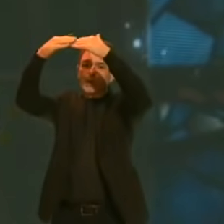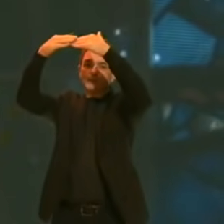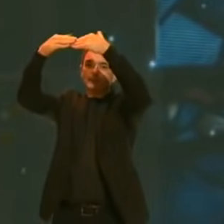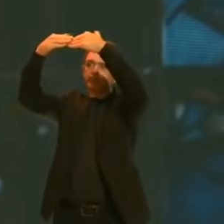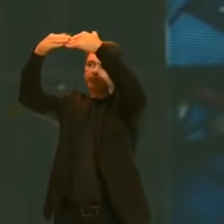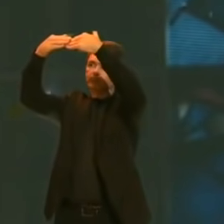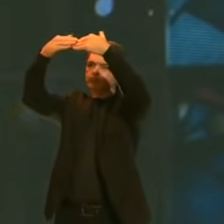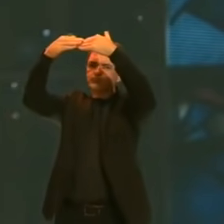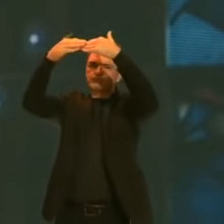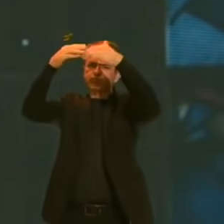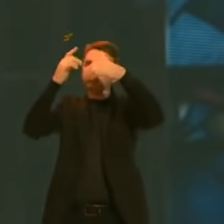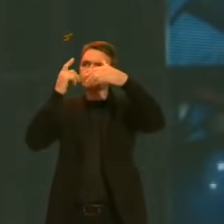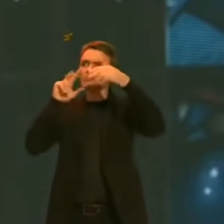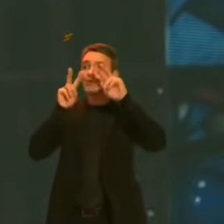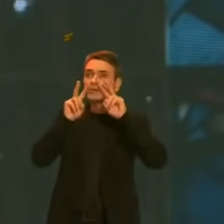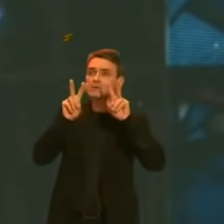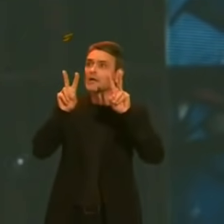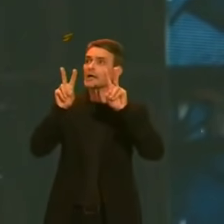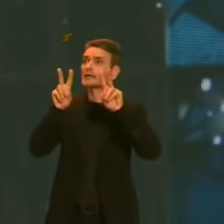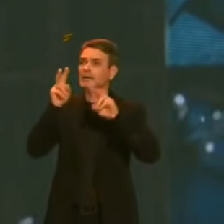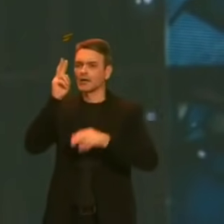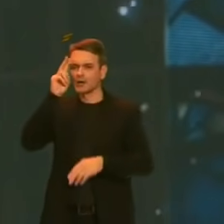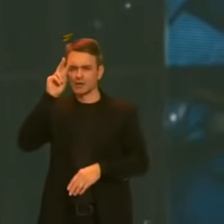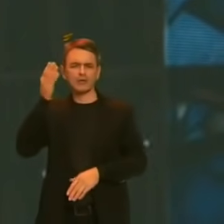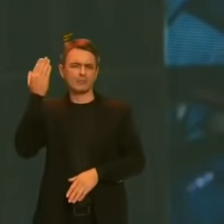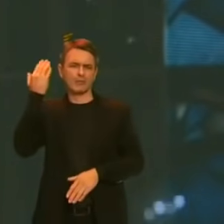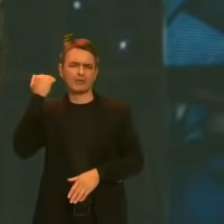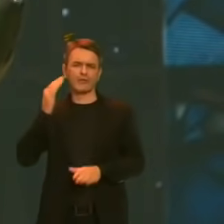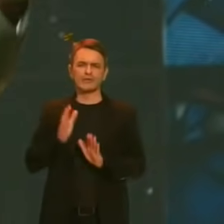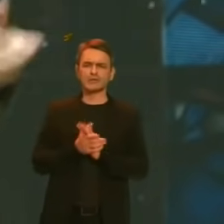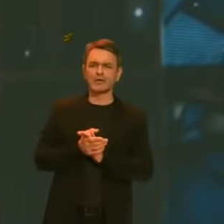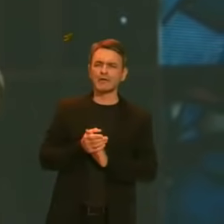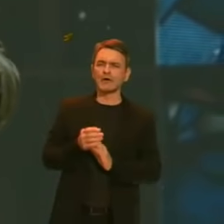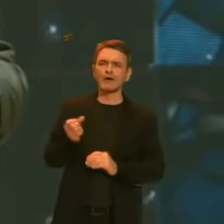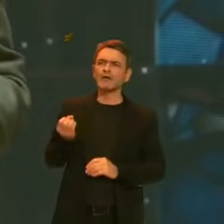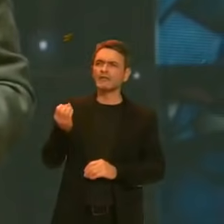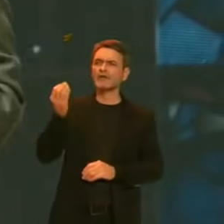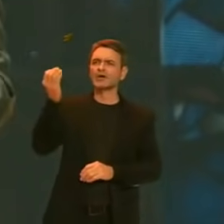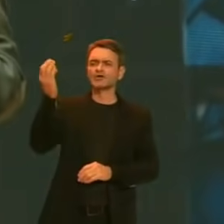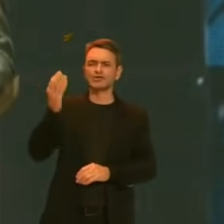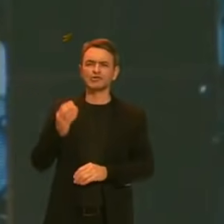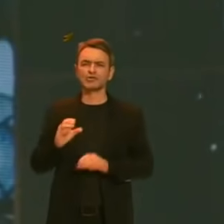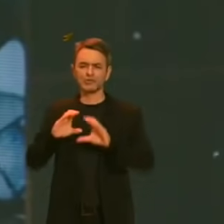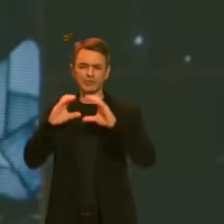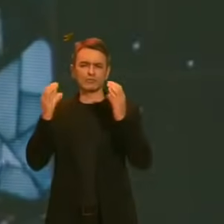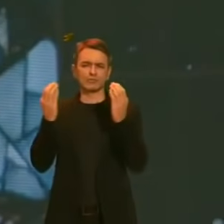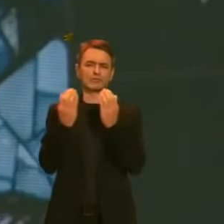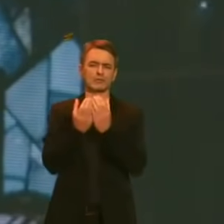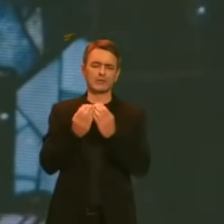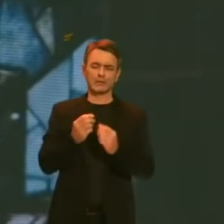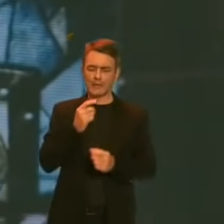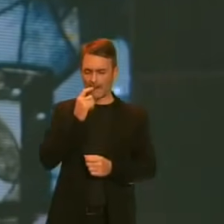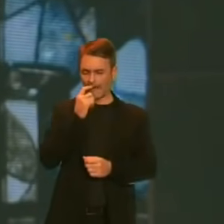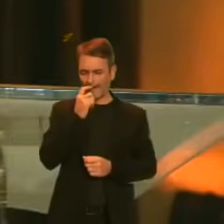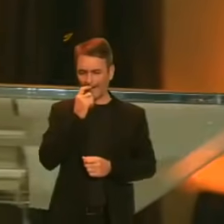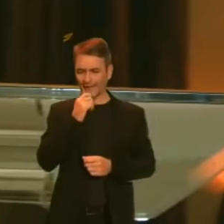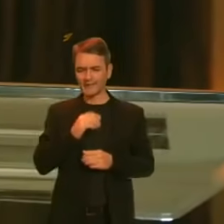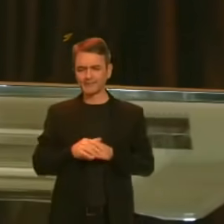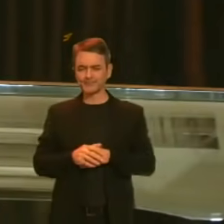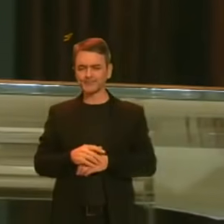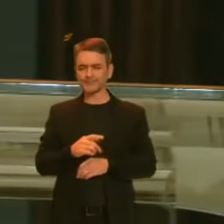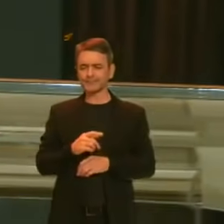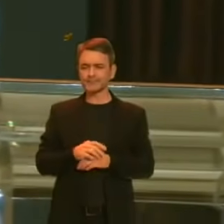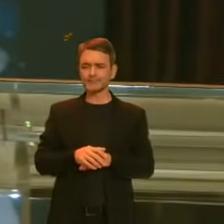não consegue enxergar mais. Eu me lembro de uma vez que estava fazendo uma viagem para um congresso, e